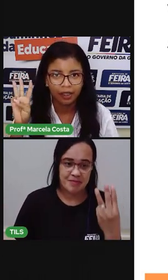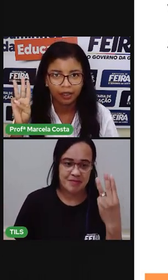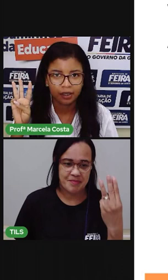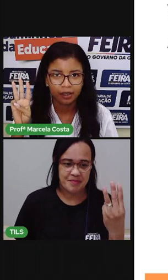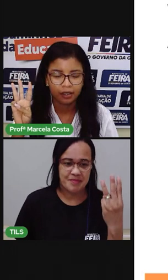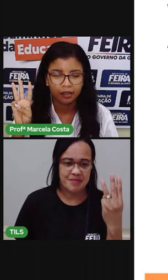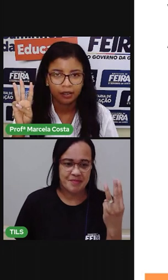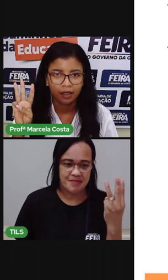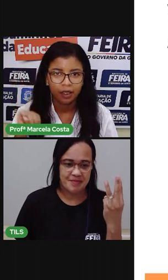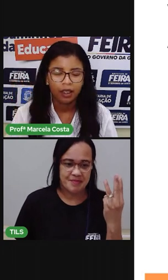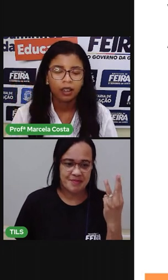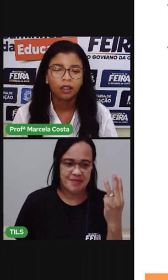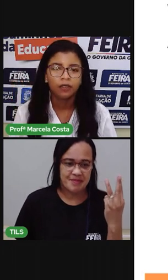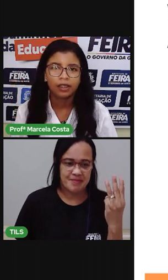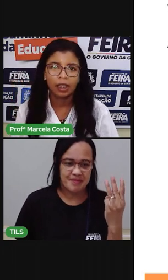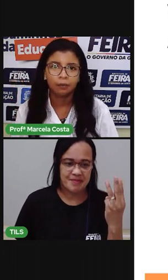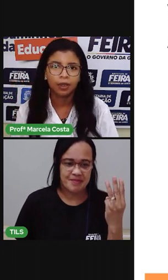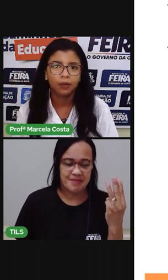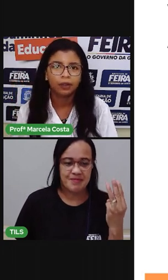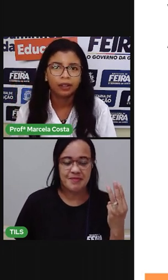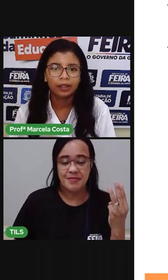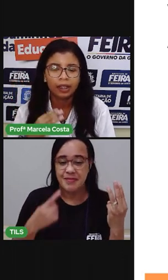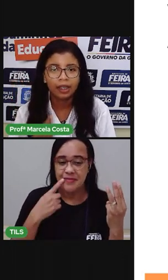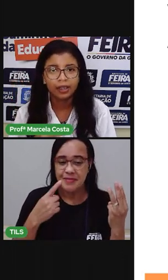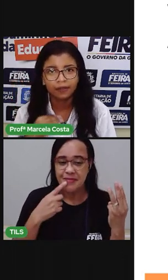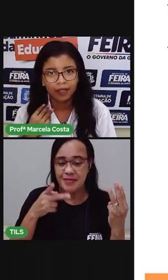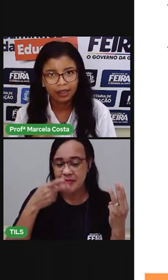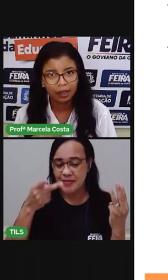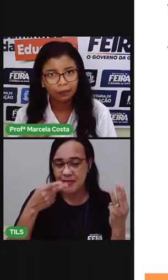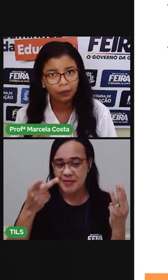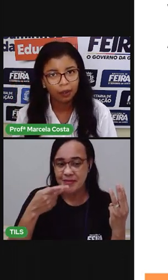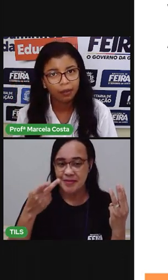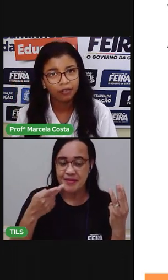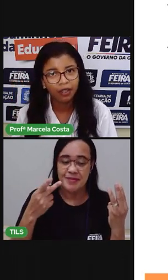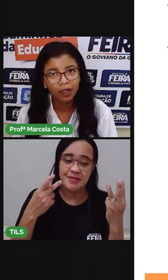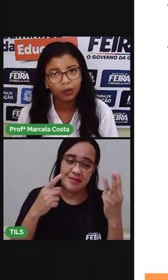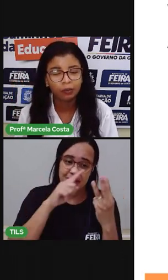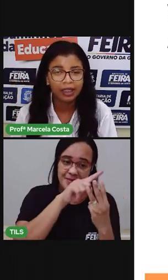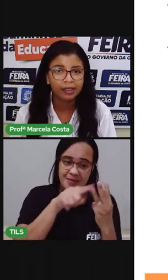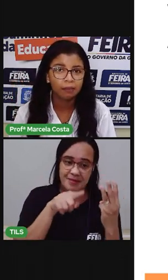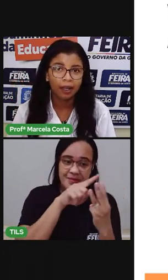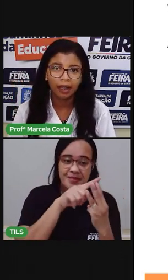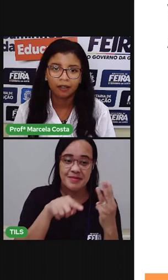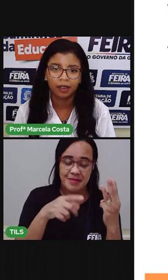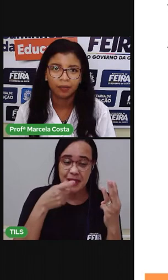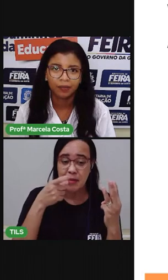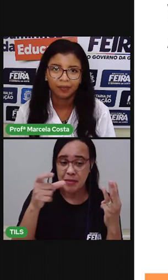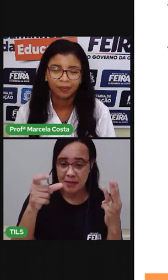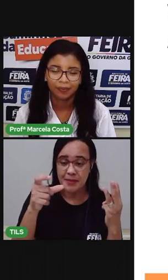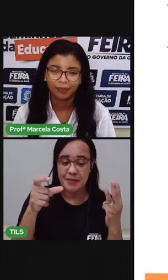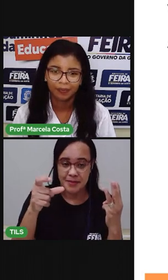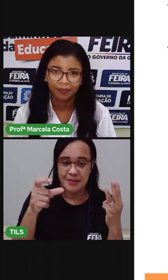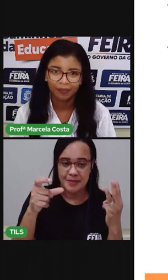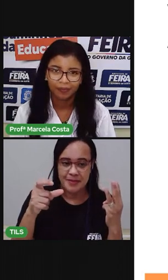Três vezes. Então você abriu três vezes a boca para falar o nome dessa